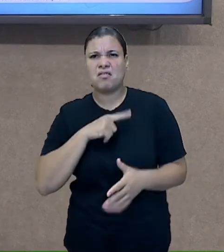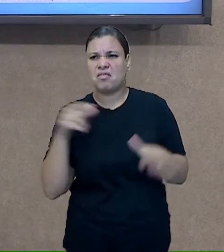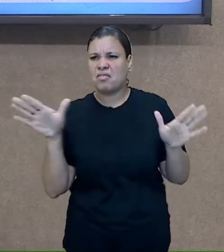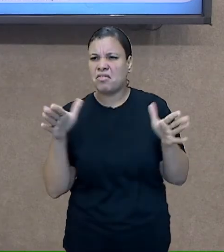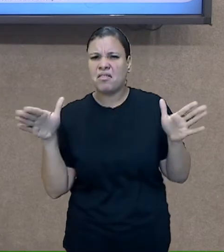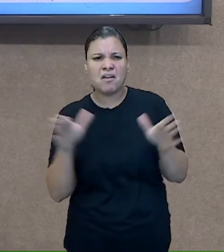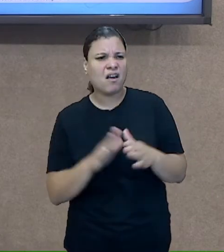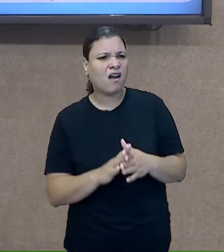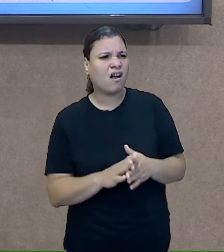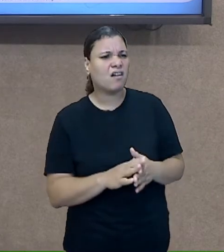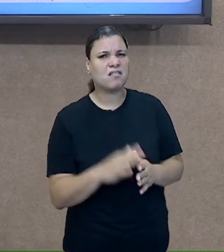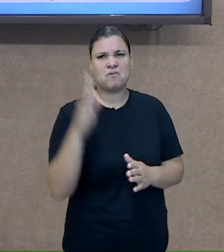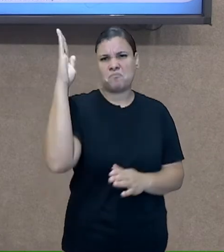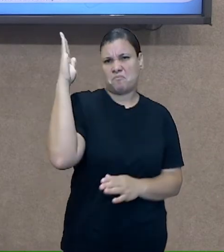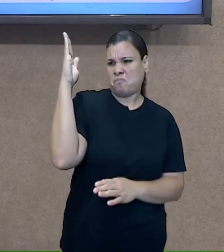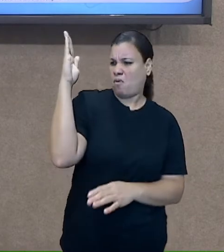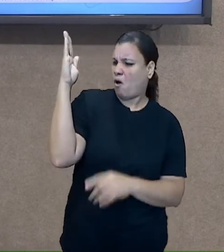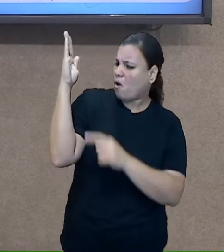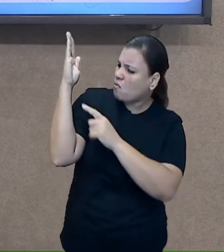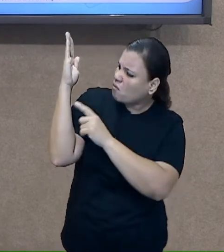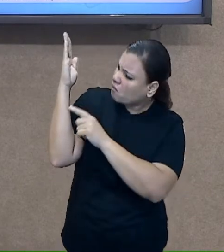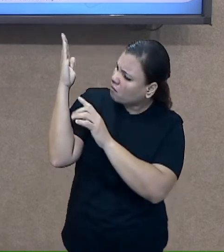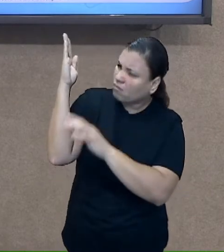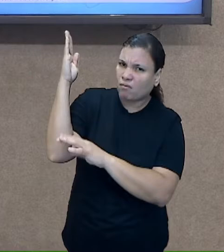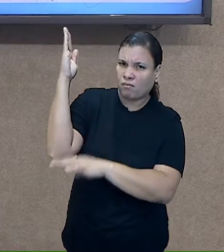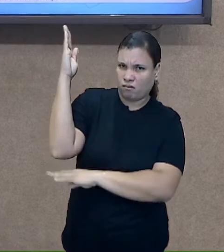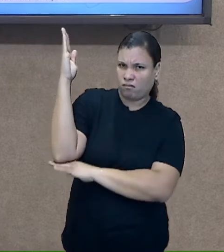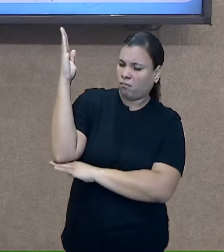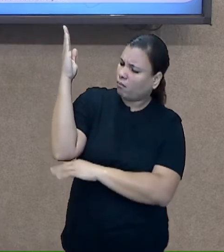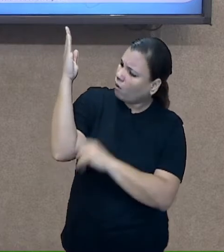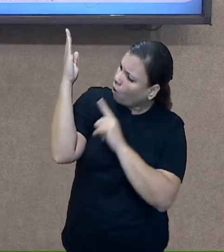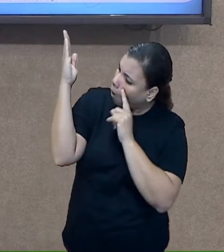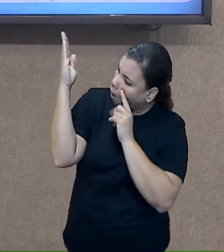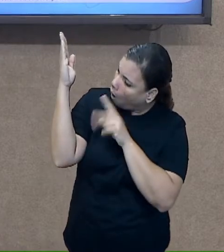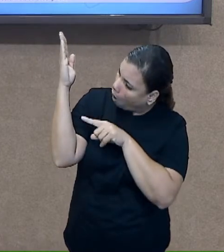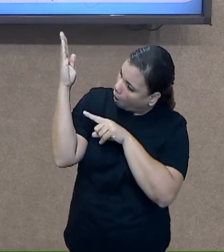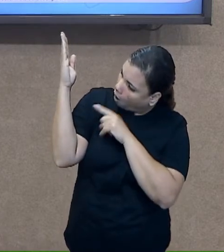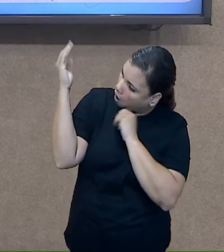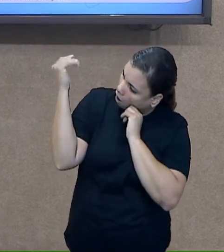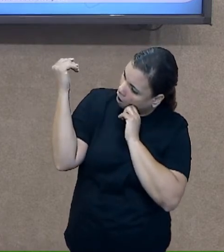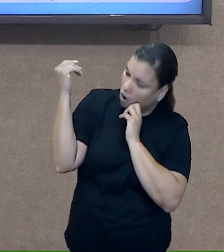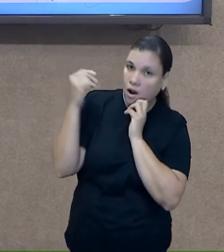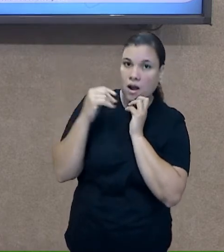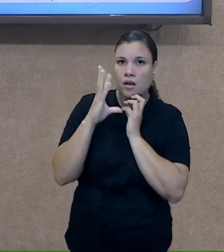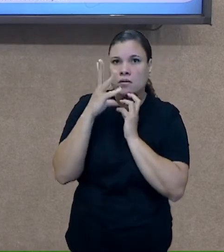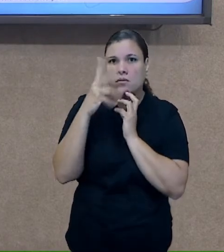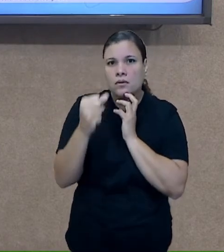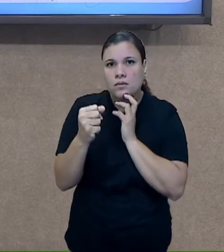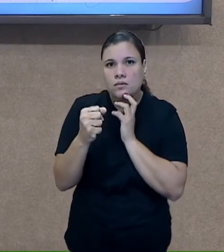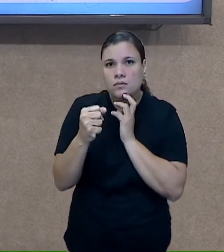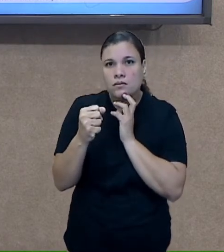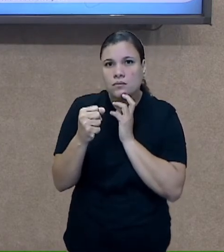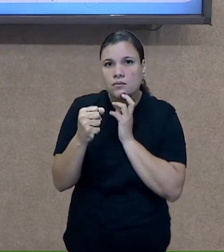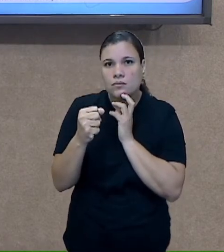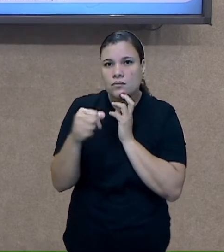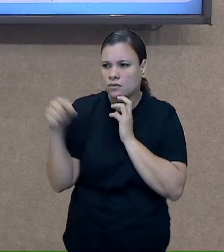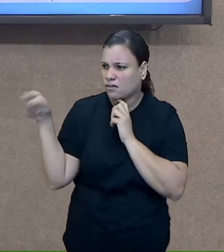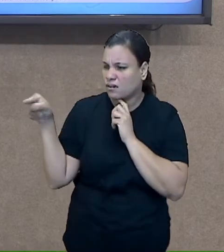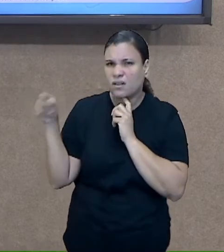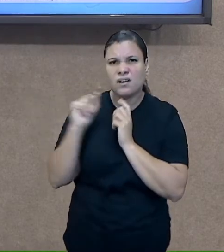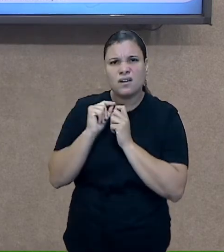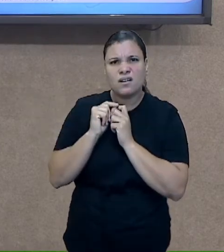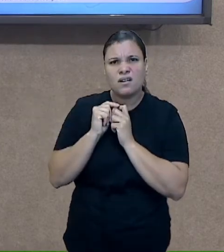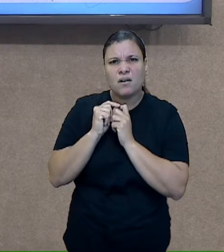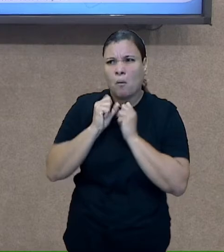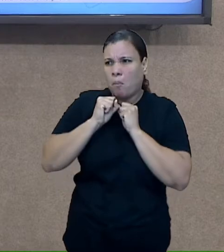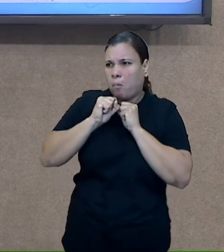avó falar, ou o avô, né? Coitada, a cigarra cantou até estourar. Na verdade, ela não